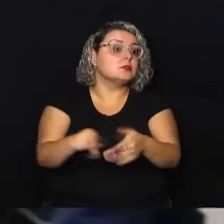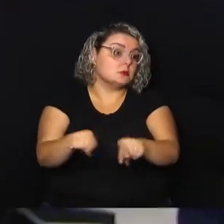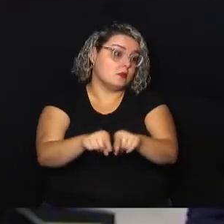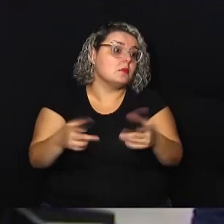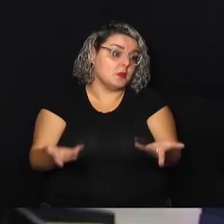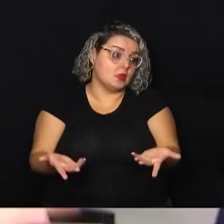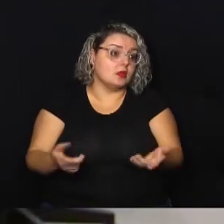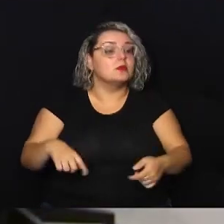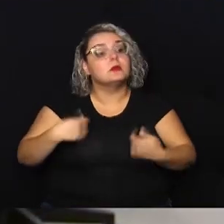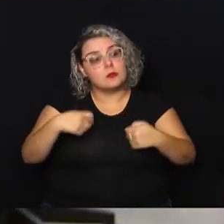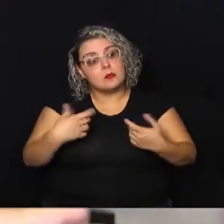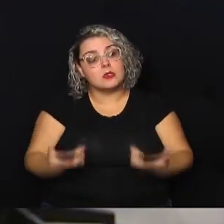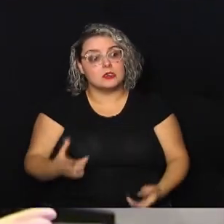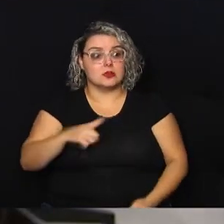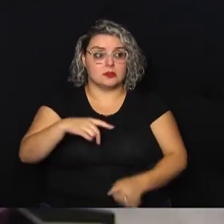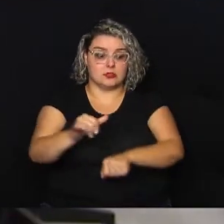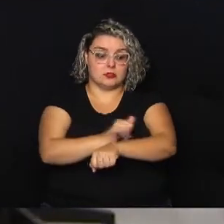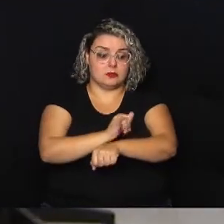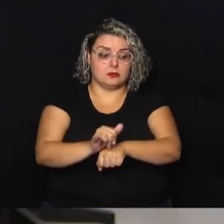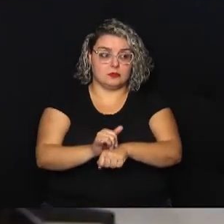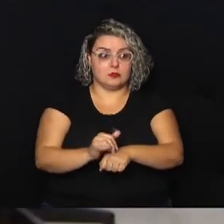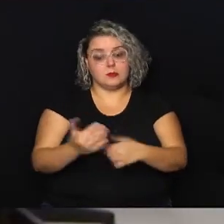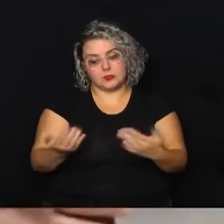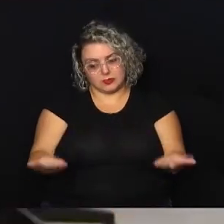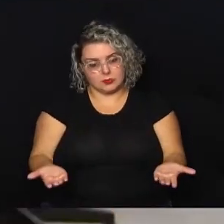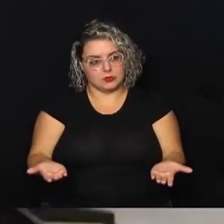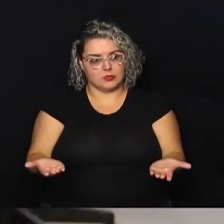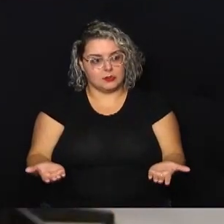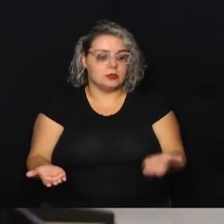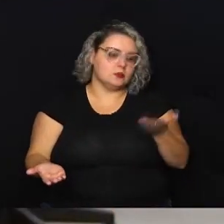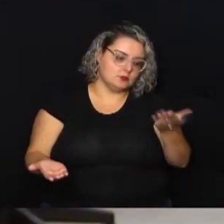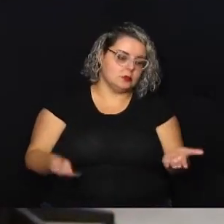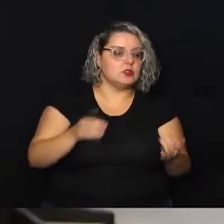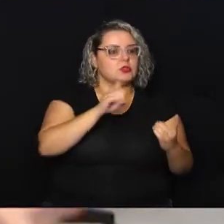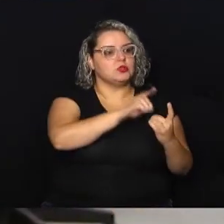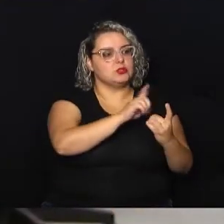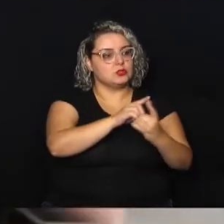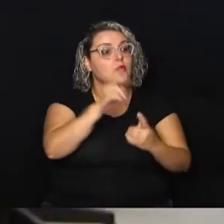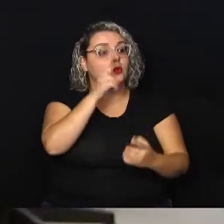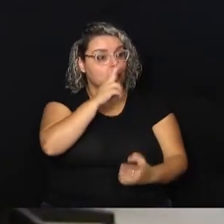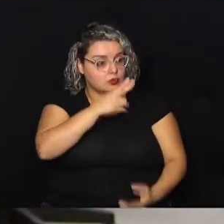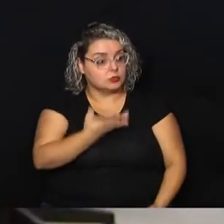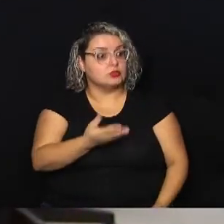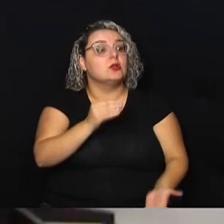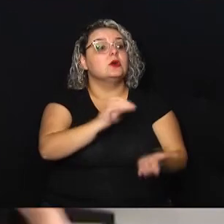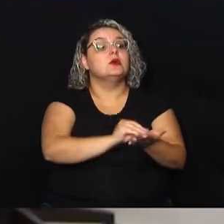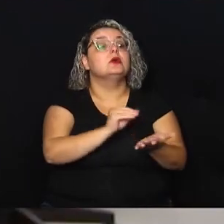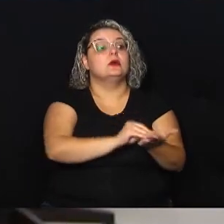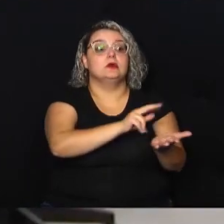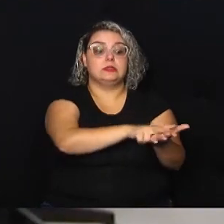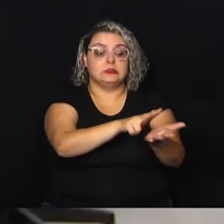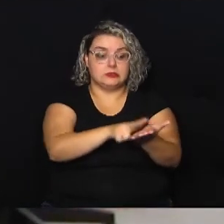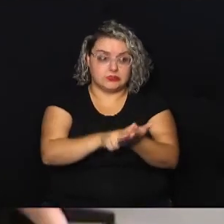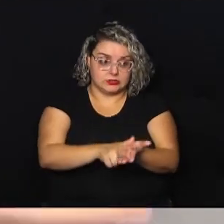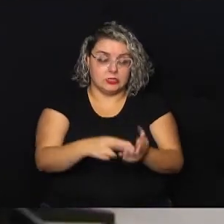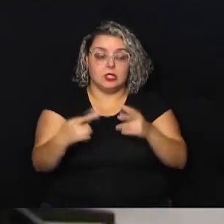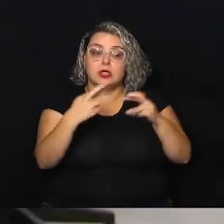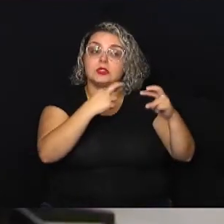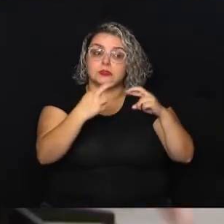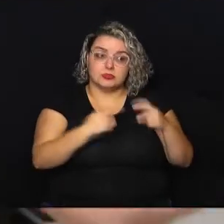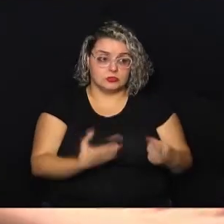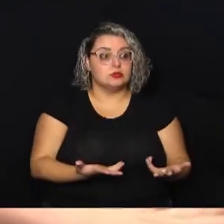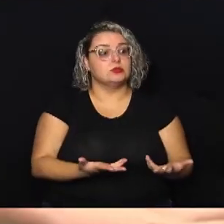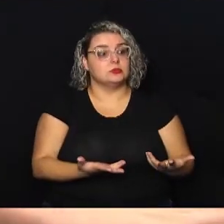é necessário que se tenha estratégias nos dois sentidos, tanto de atender uma situação urgente, que é a falta de leitos, e a fiscalização